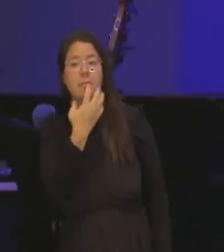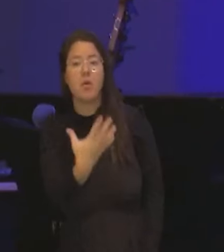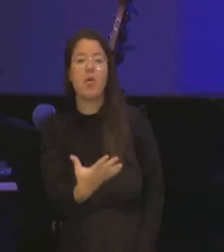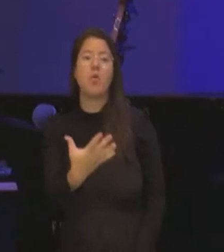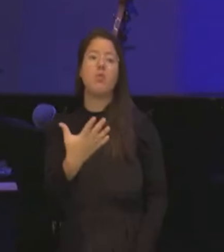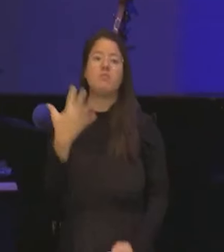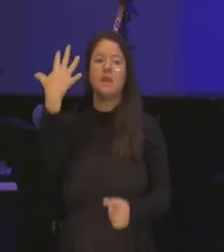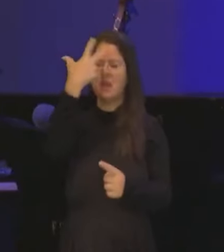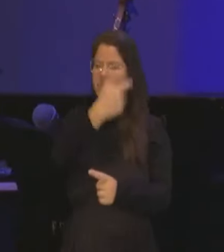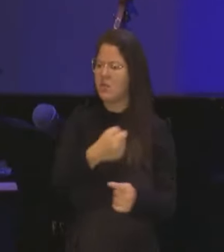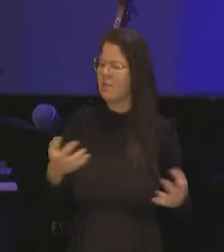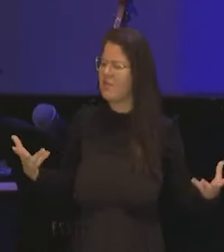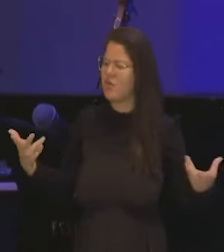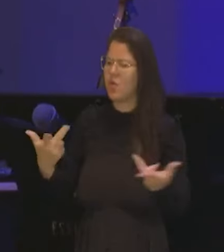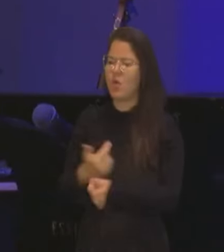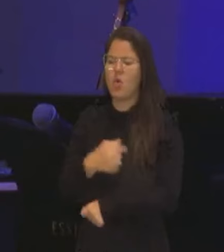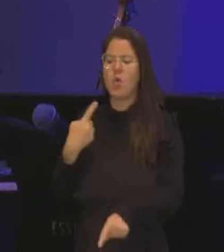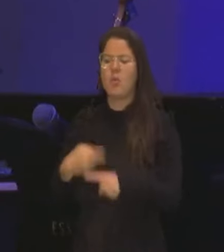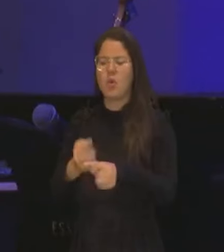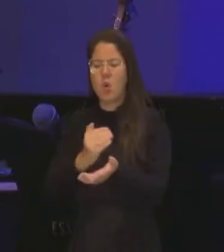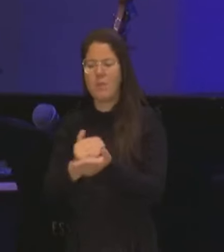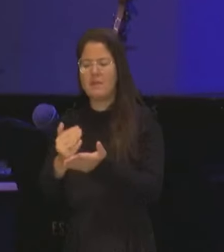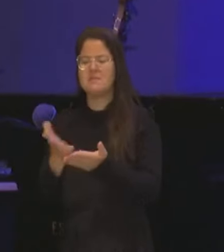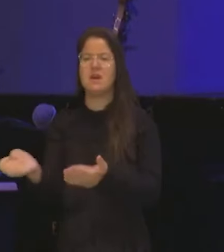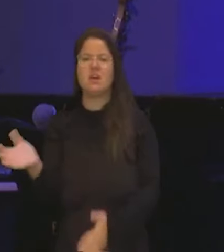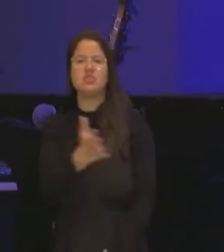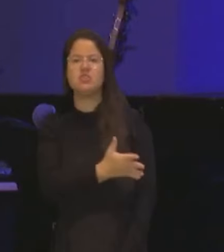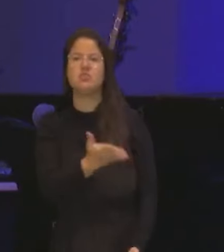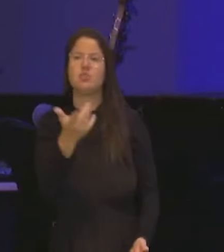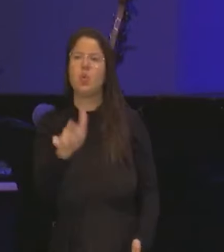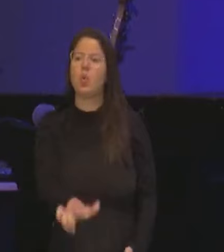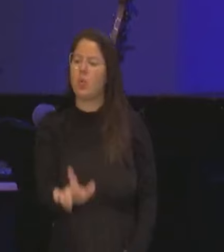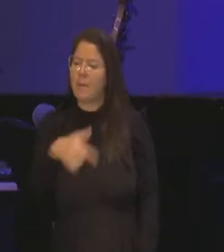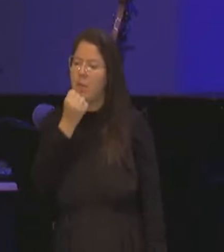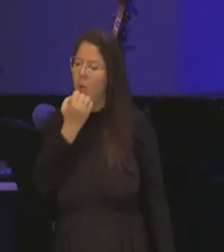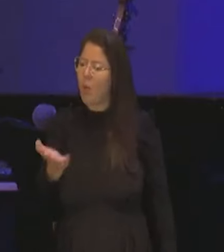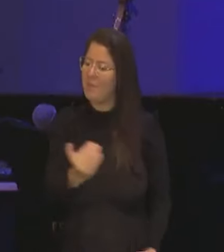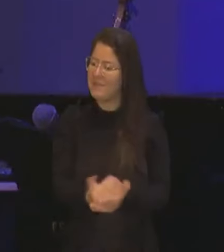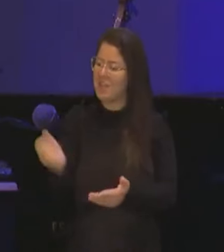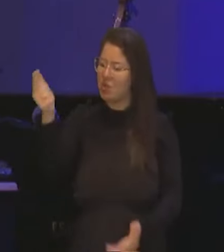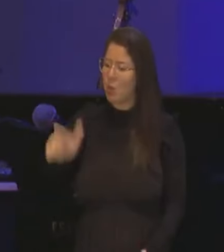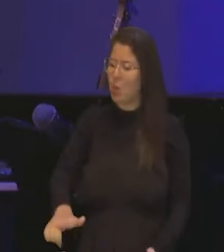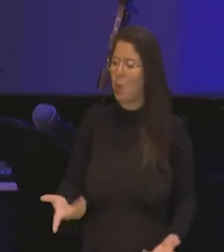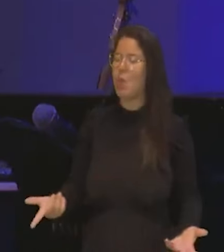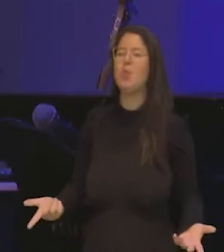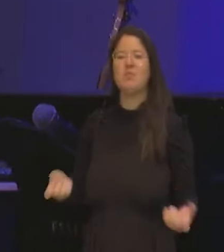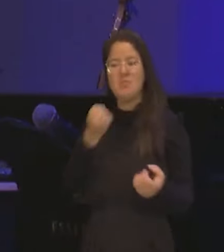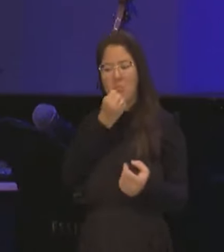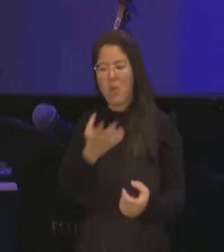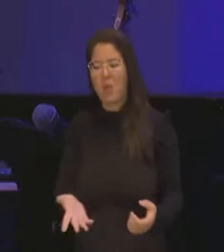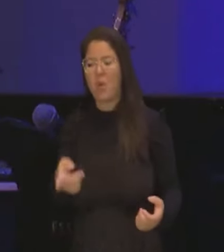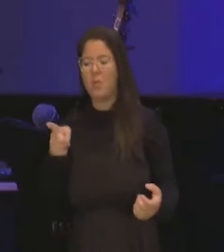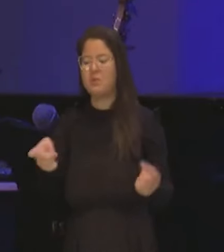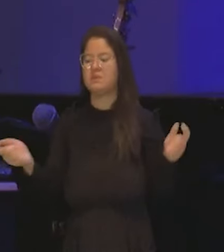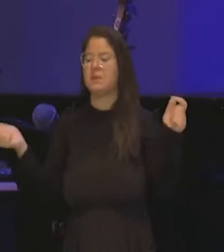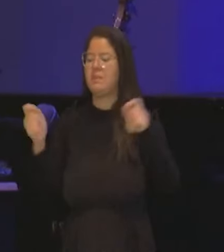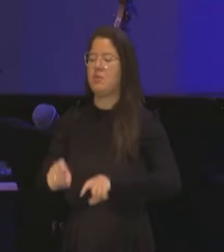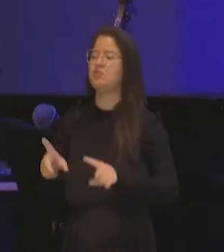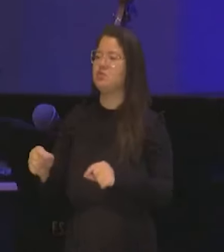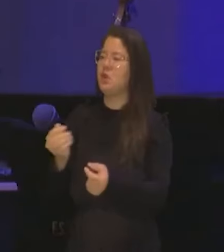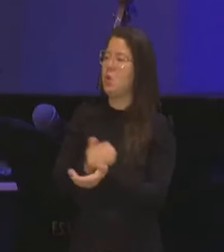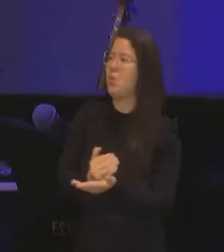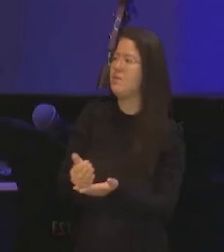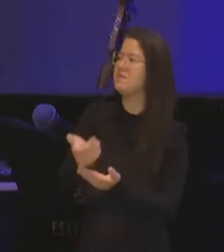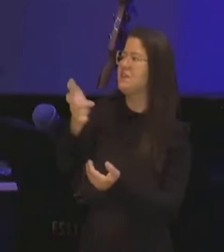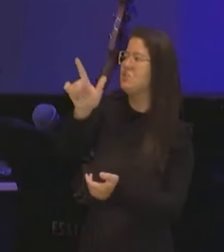algo lindo, maravilhoso, porque recomeçar alguma coisa é muito bom. É muito bom você poder